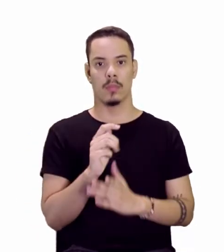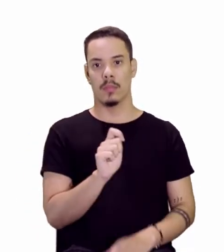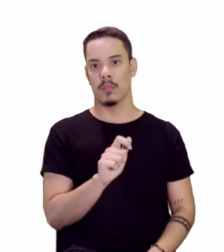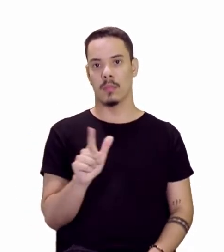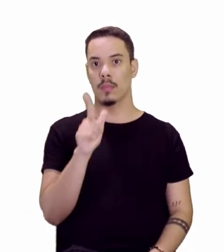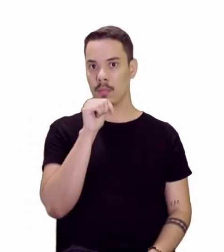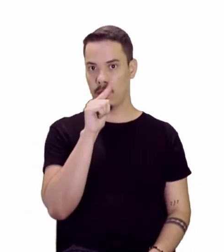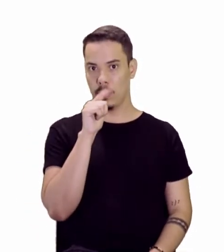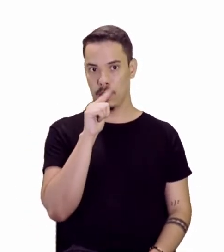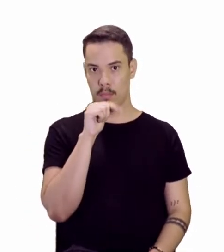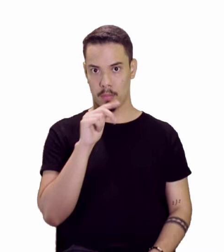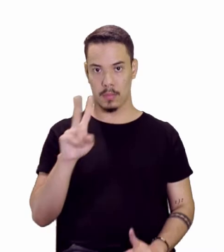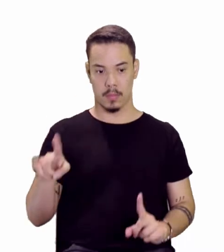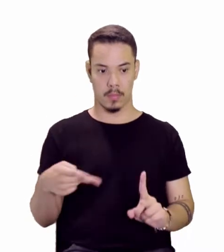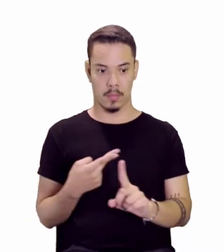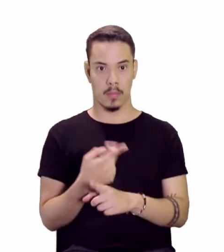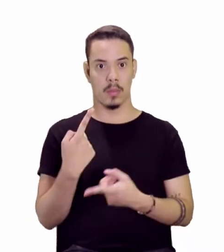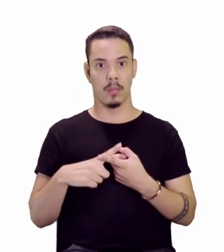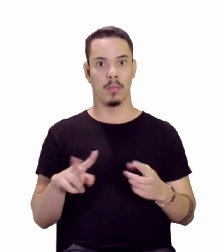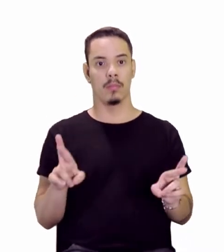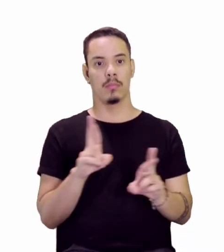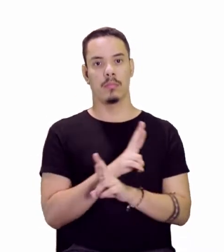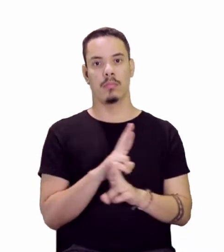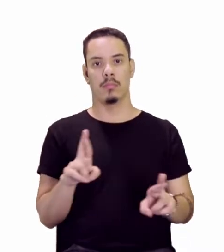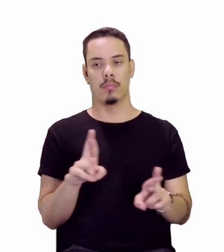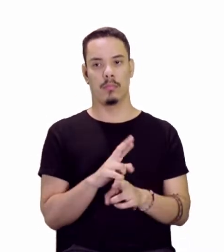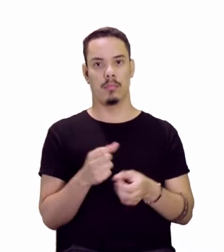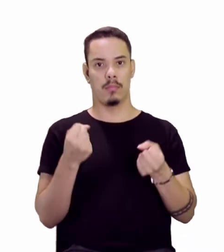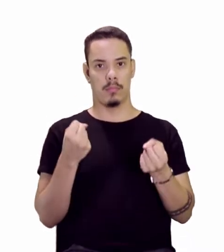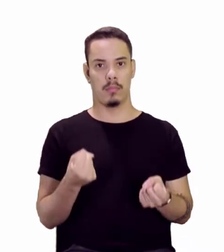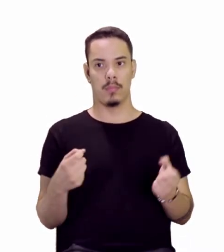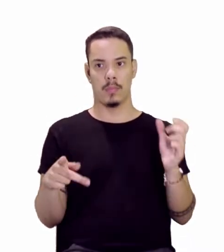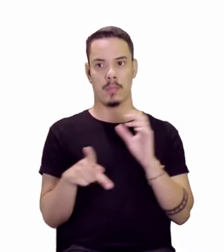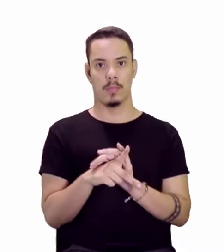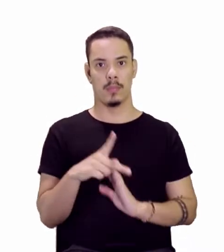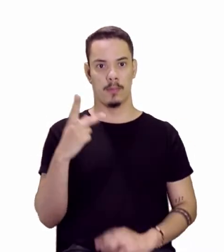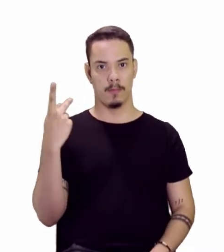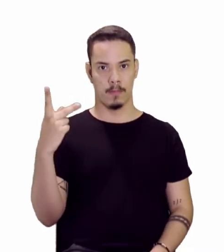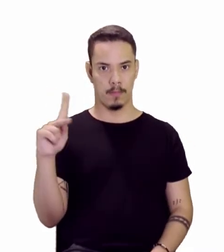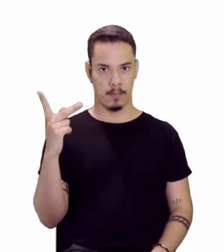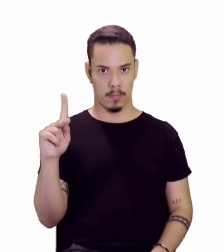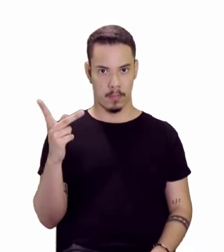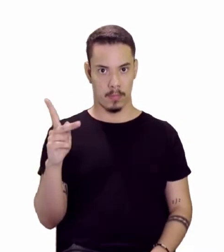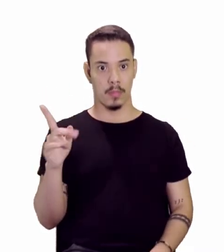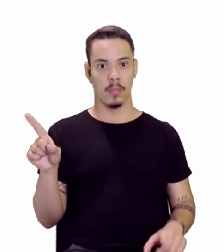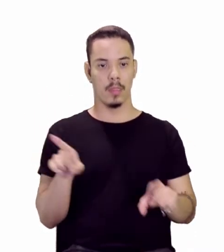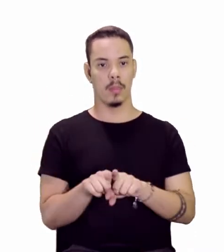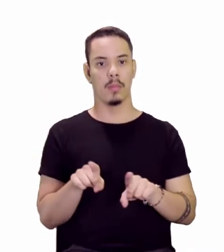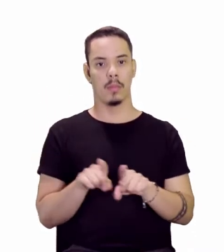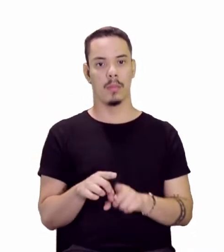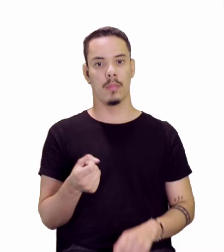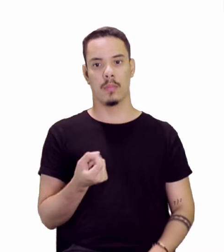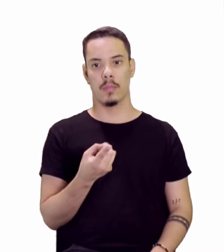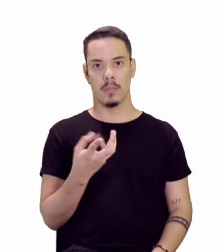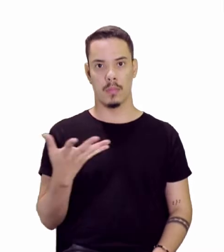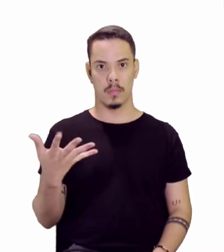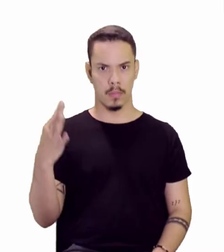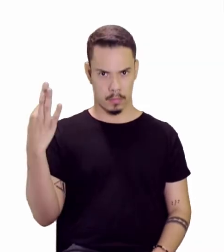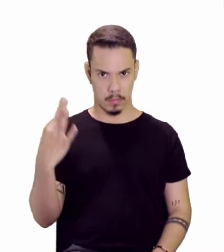que é deslocado, Justamente. né? Ou seja, está relacionado ao peso desse líquido deslocado aí. Do peso da quantidade de líquido